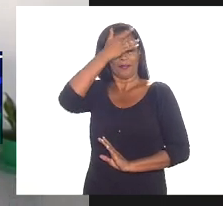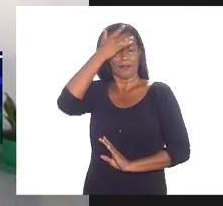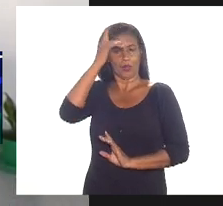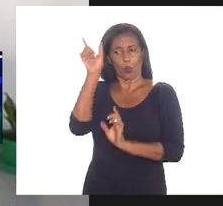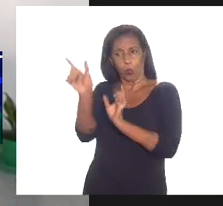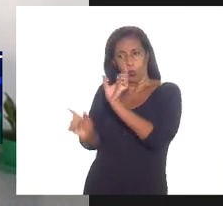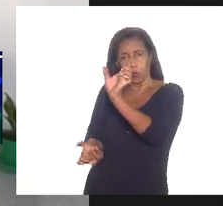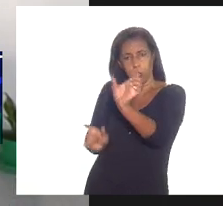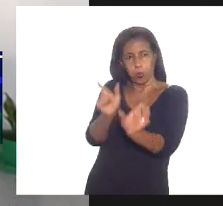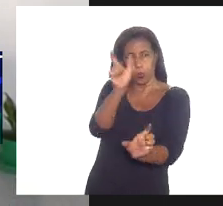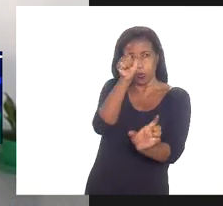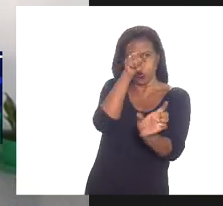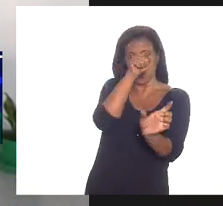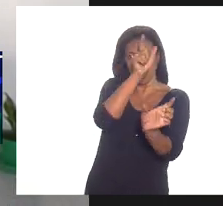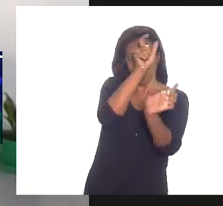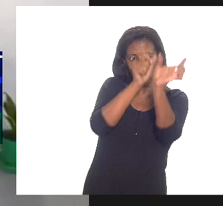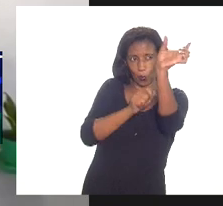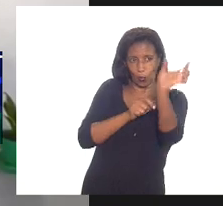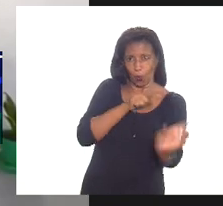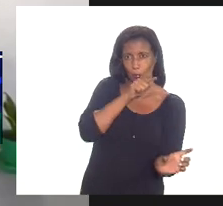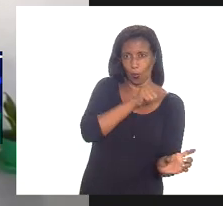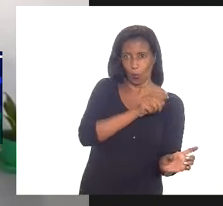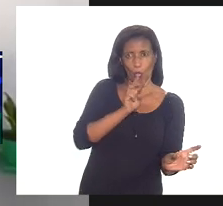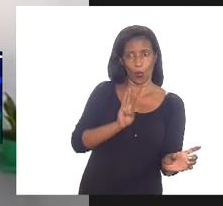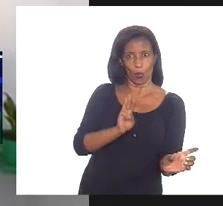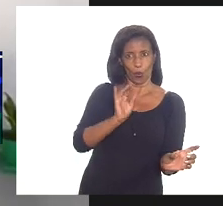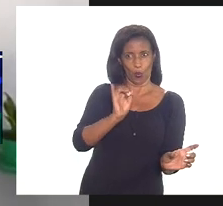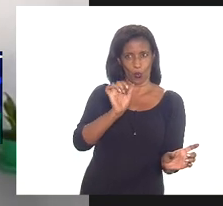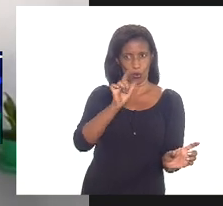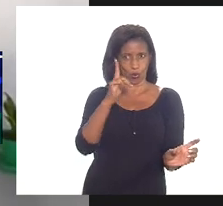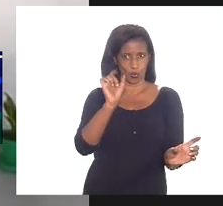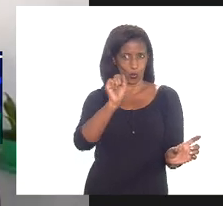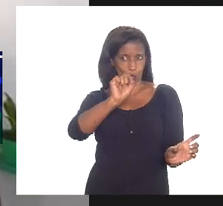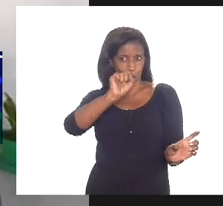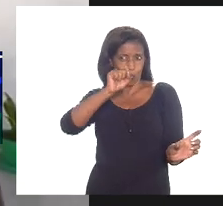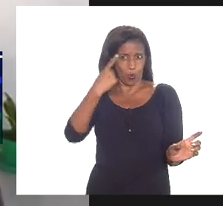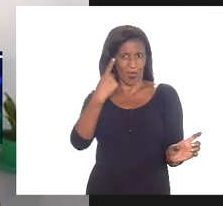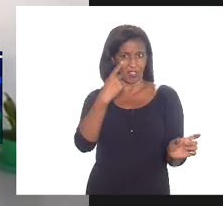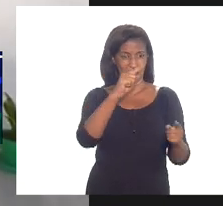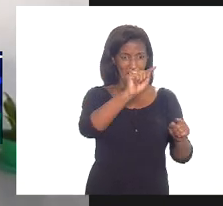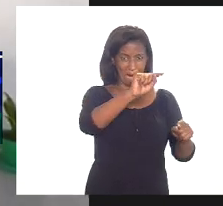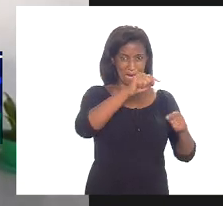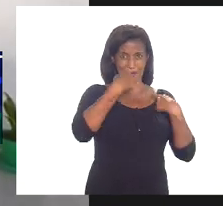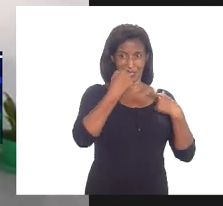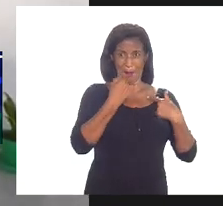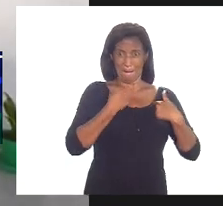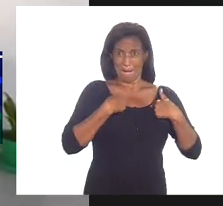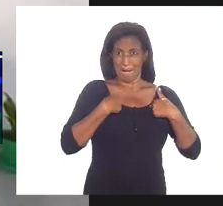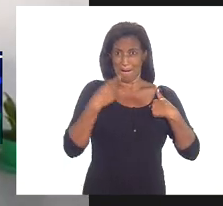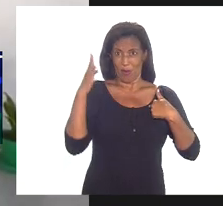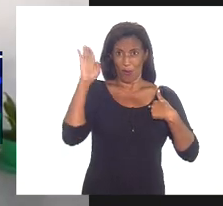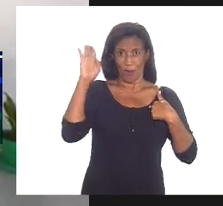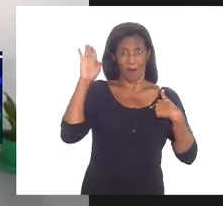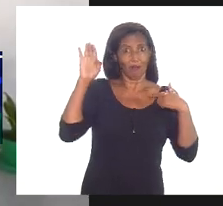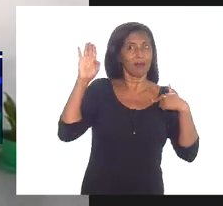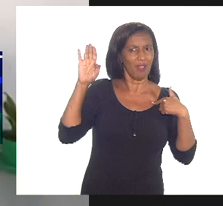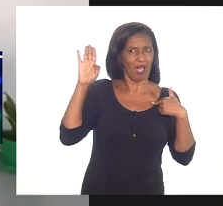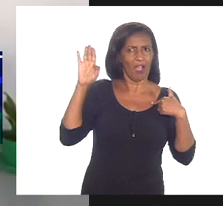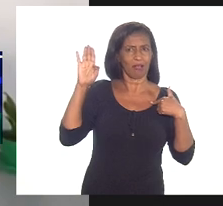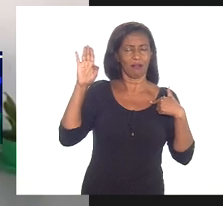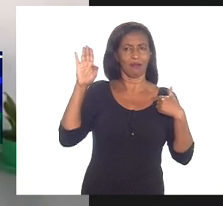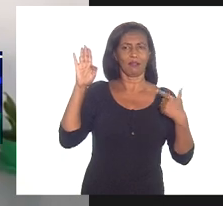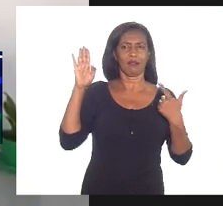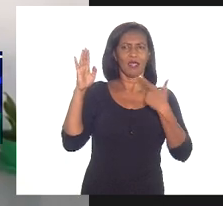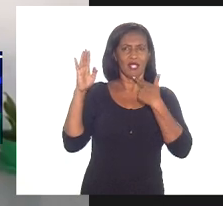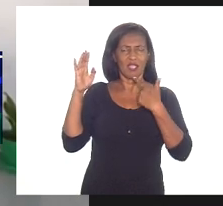então Governador Wilson 20 seu ameaçando o meu mandato Porque podemos sei na